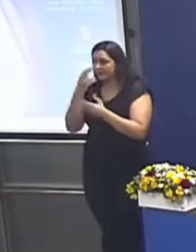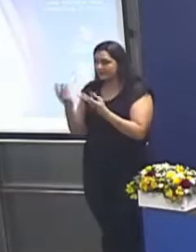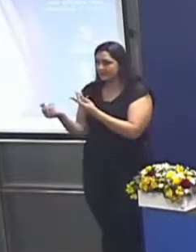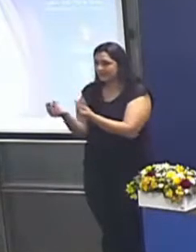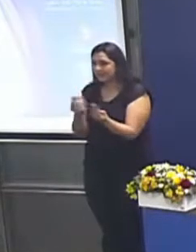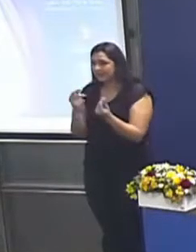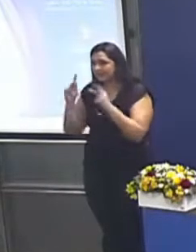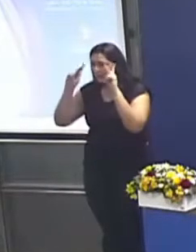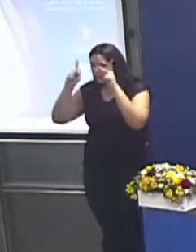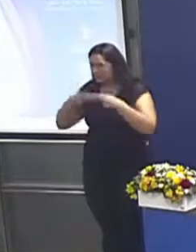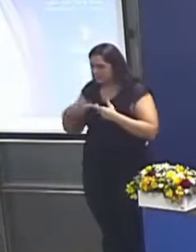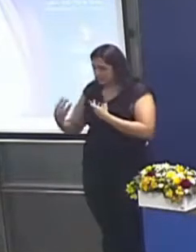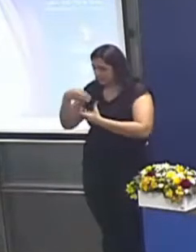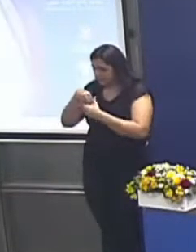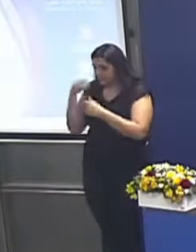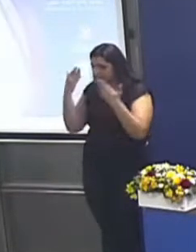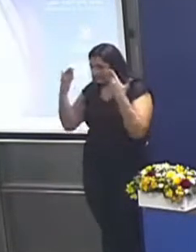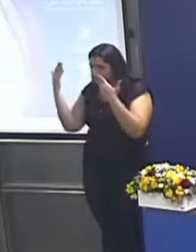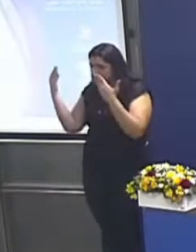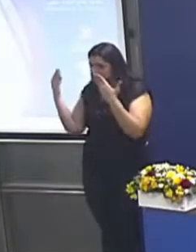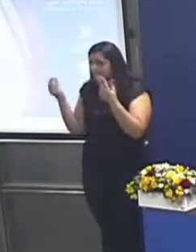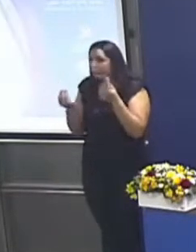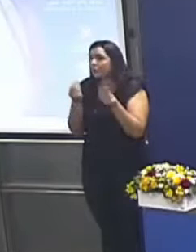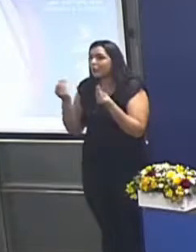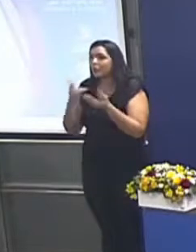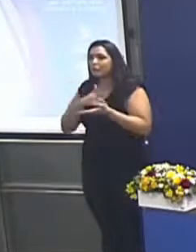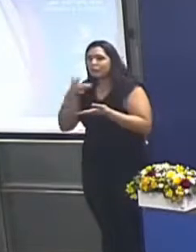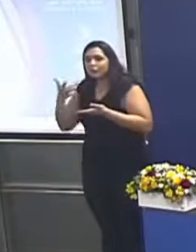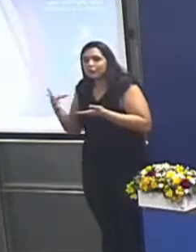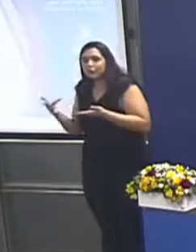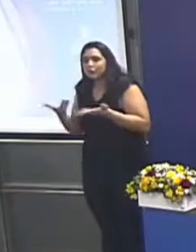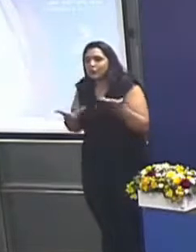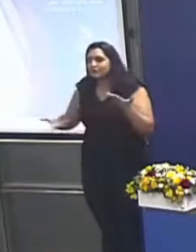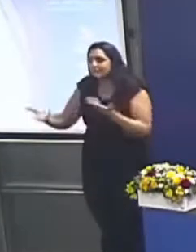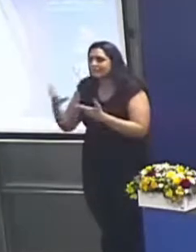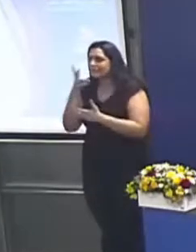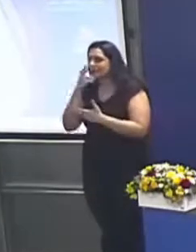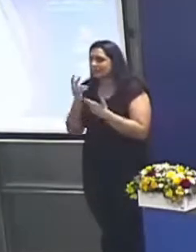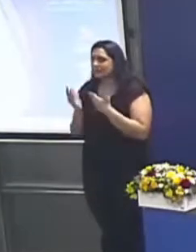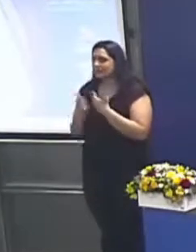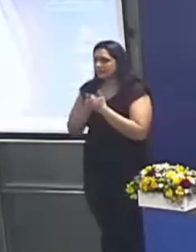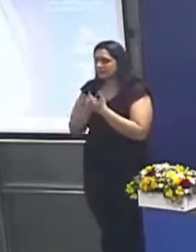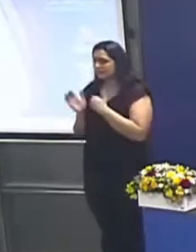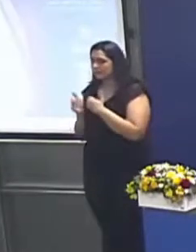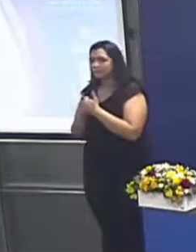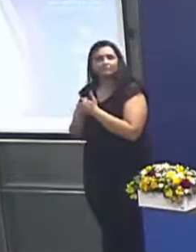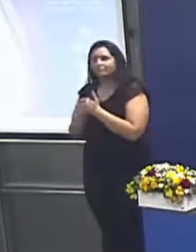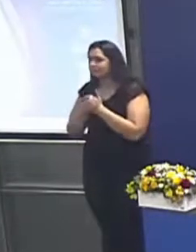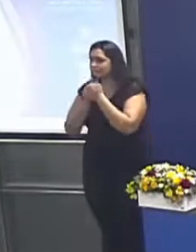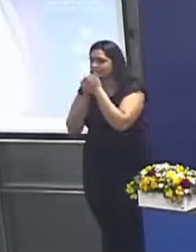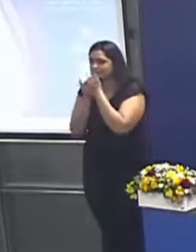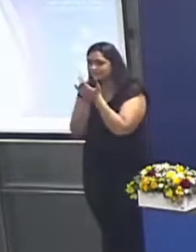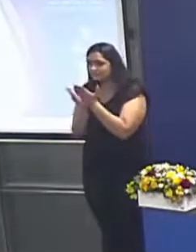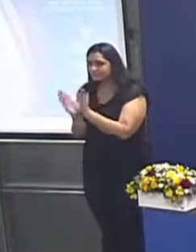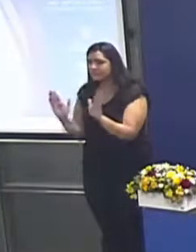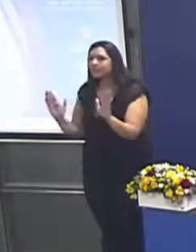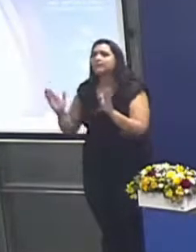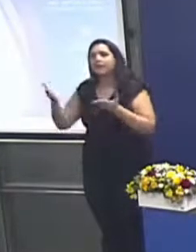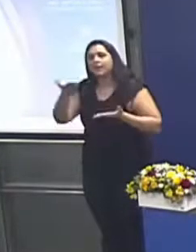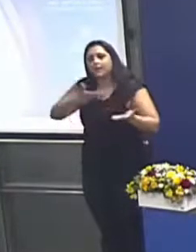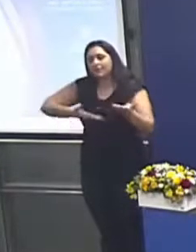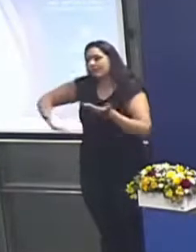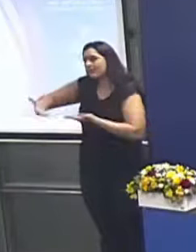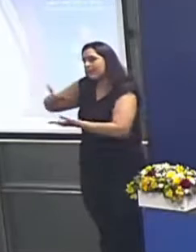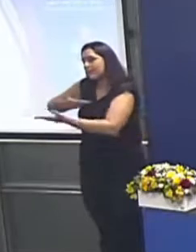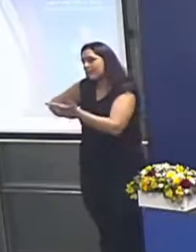subjetividade humana na psicologia é lidar com essas dores, sem mascarar essas dores, mas podendo tratar